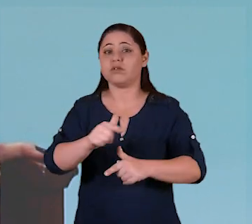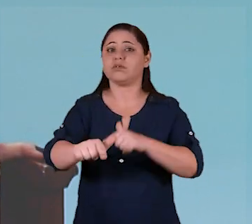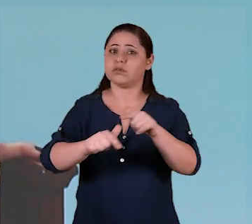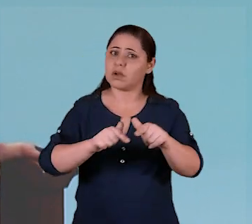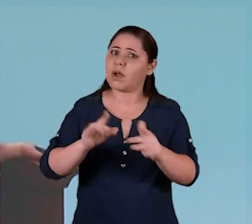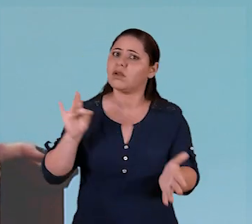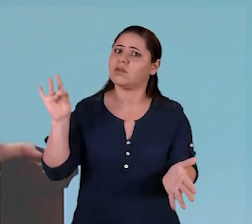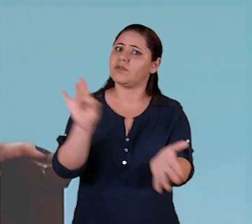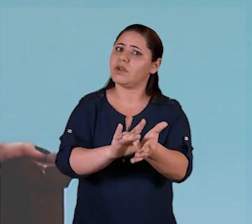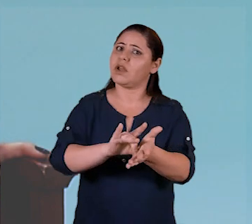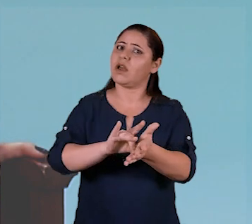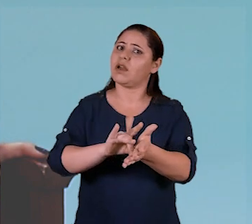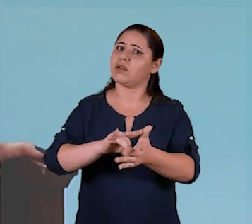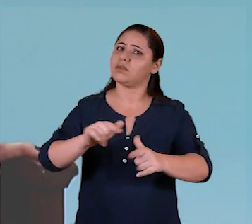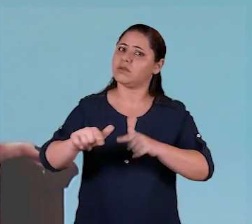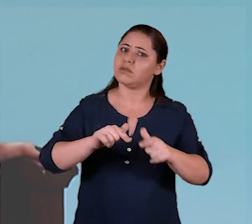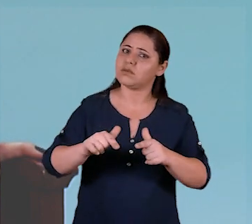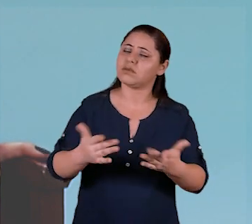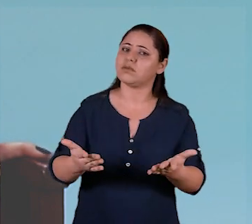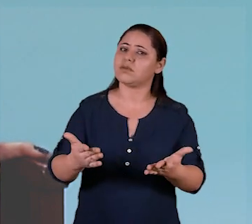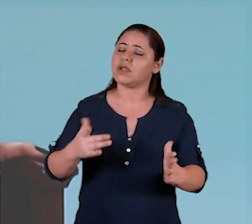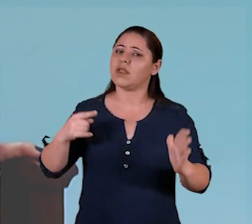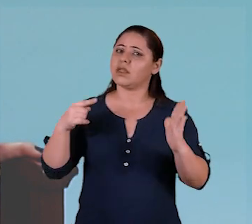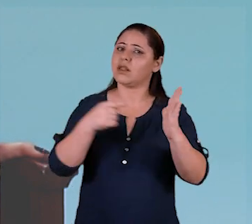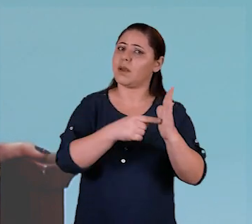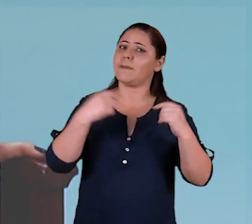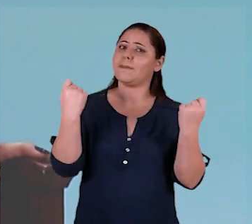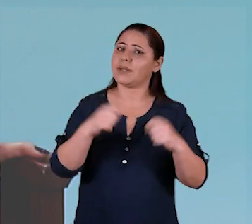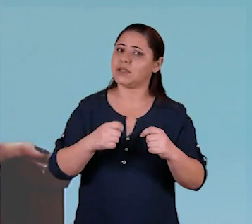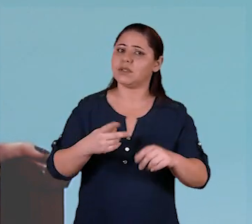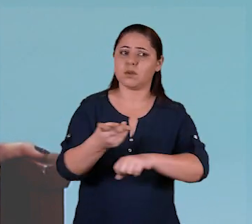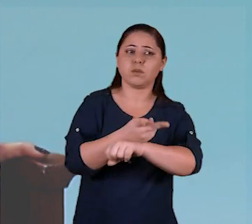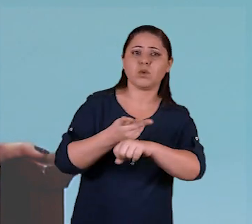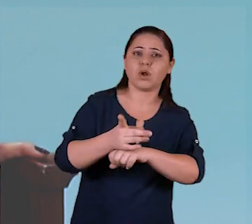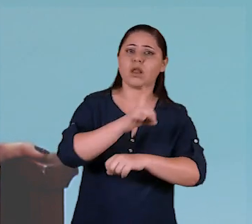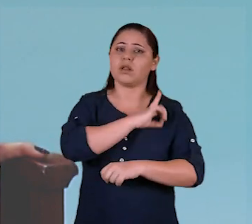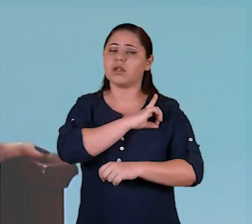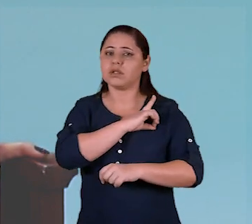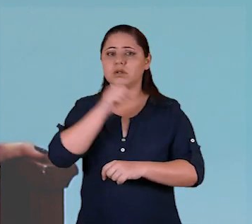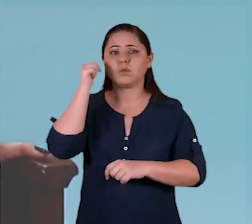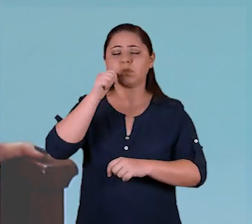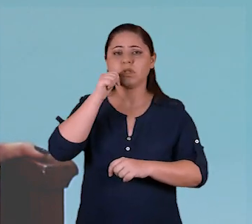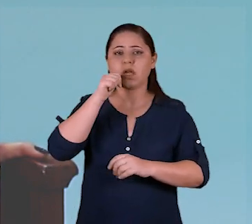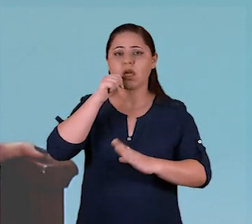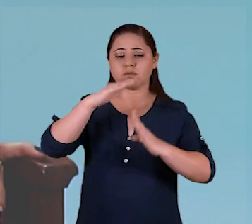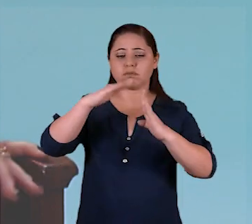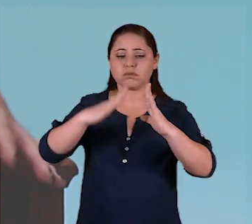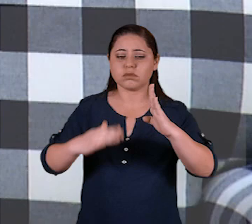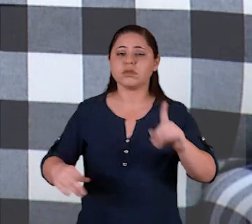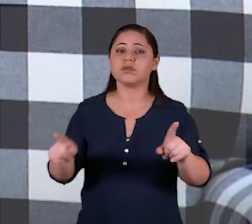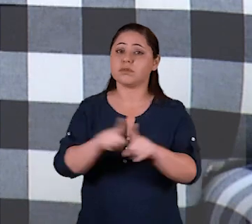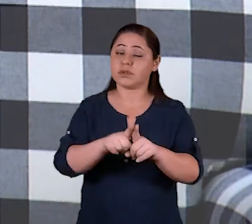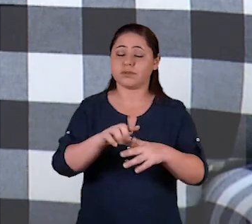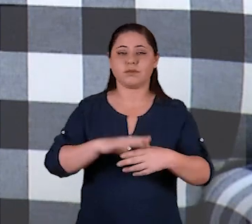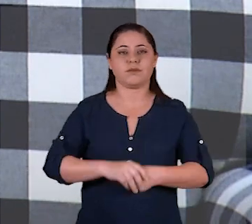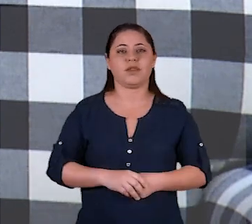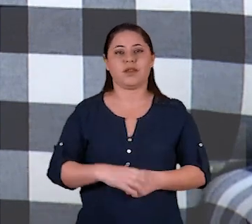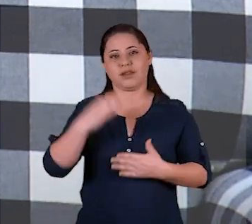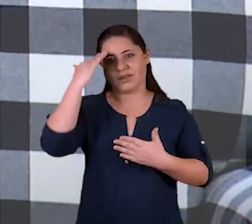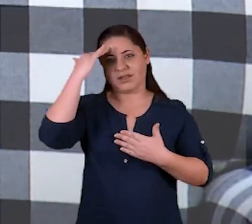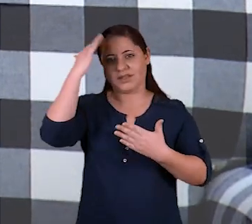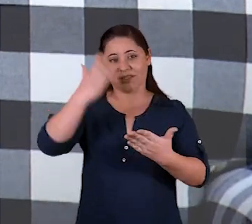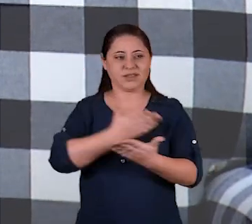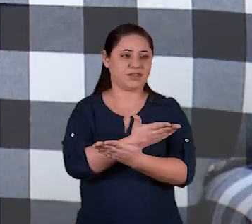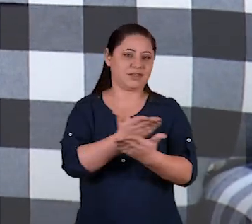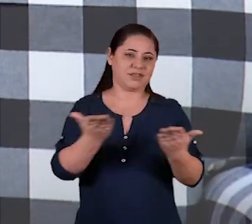esse trabalho está sendo efetivado e tem que denunciar, tem que procurar a Delegacia da Mulher, tem que procurar a Casa da Mulher Brasileira. Então tá, quero